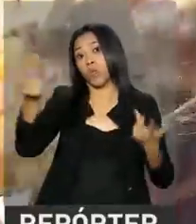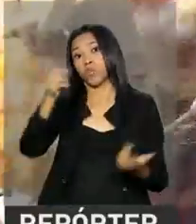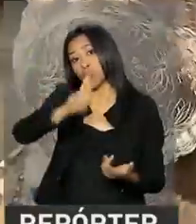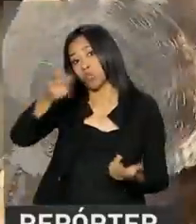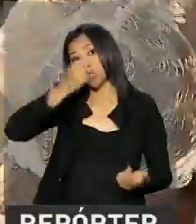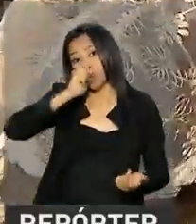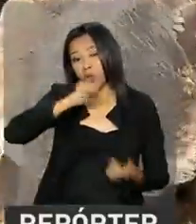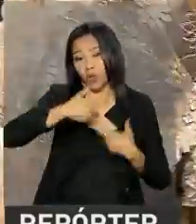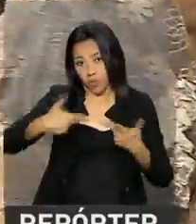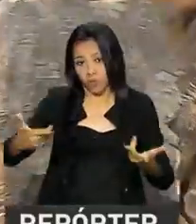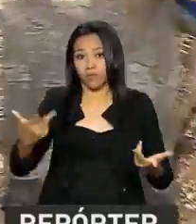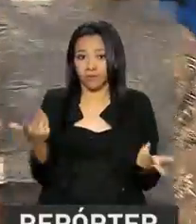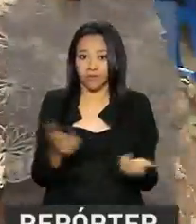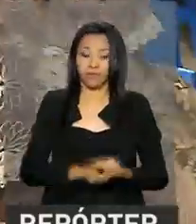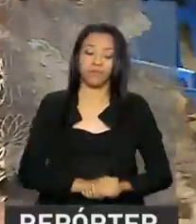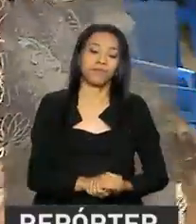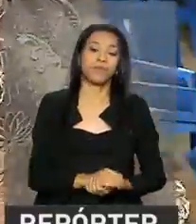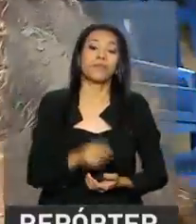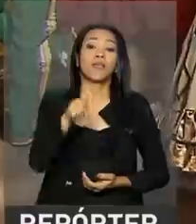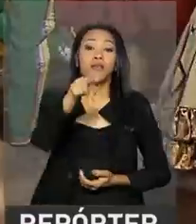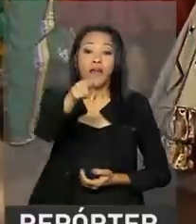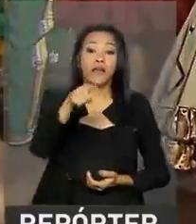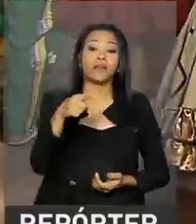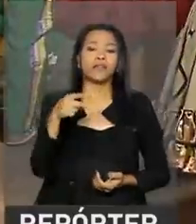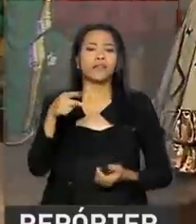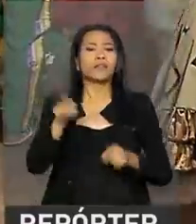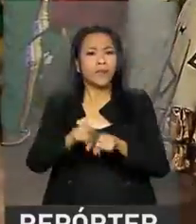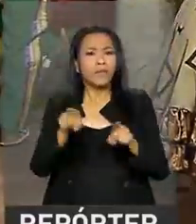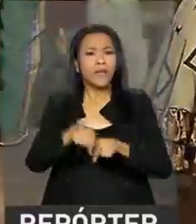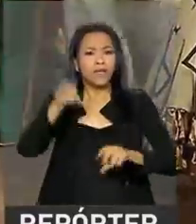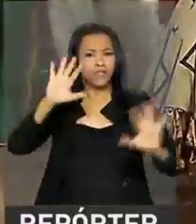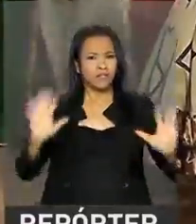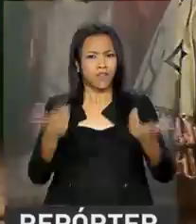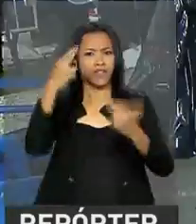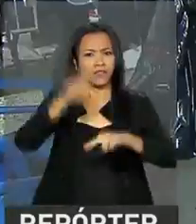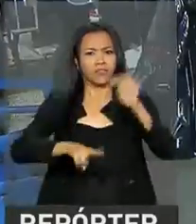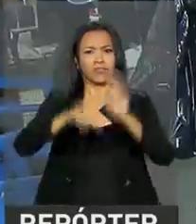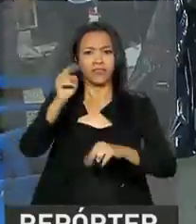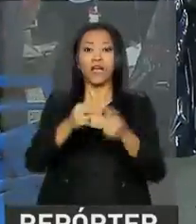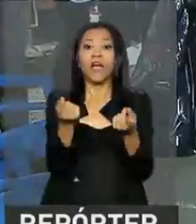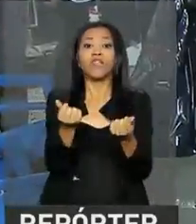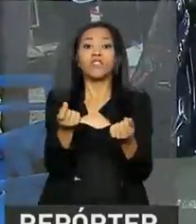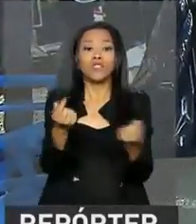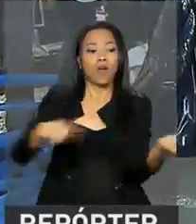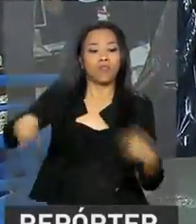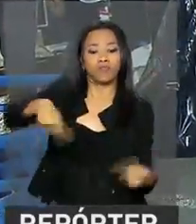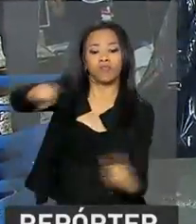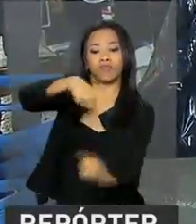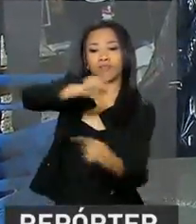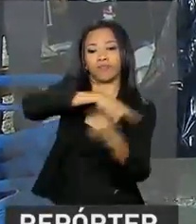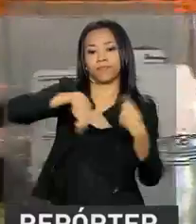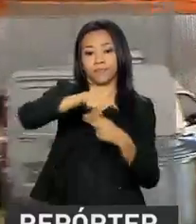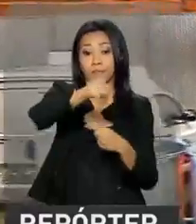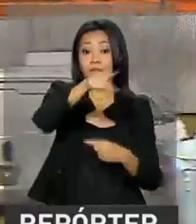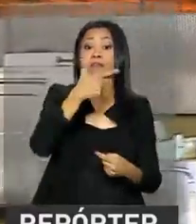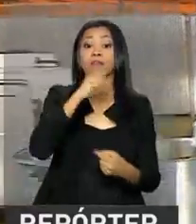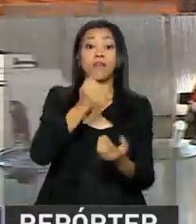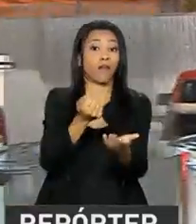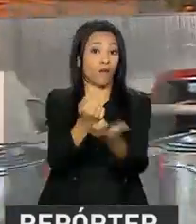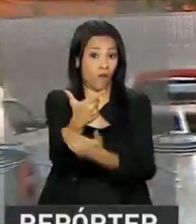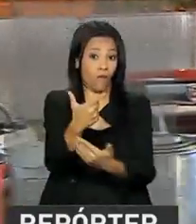outro tipo de coisa as festas juninas também movimentam a economia das Comunidades os principais produtos consumidos nos